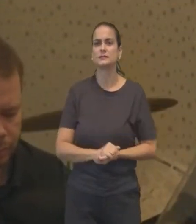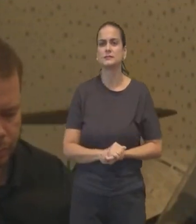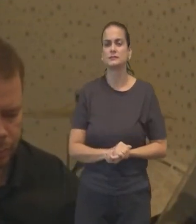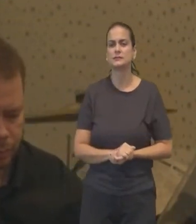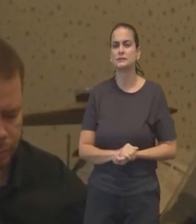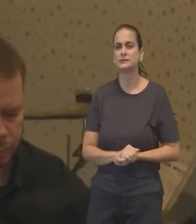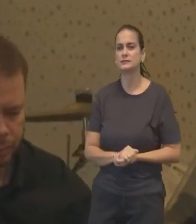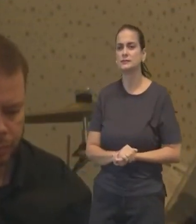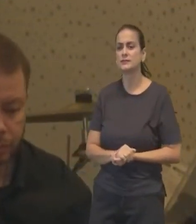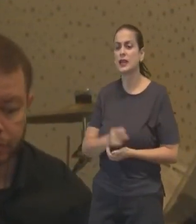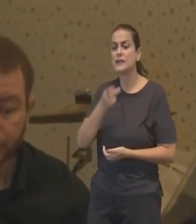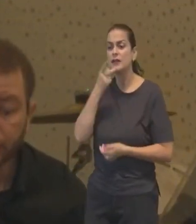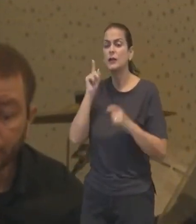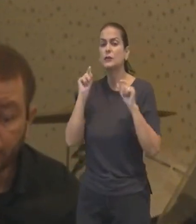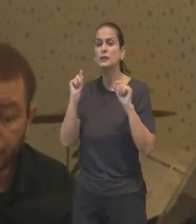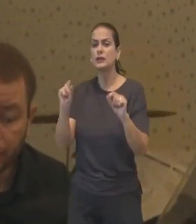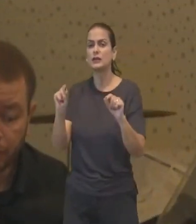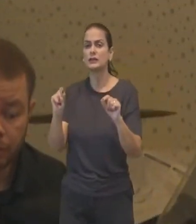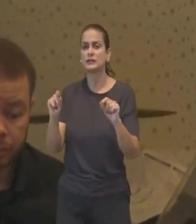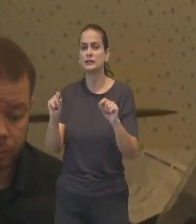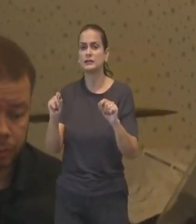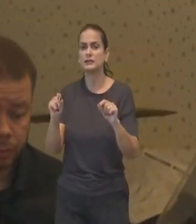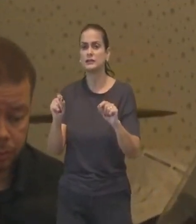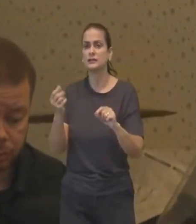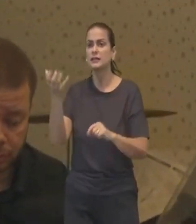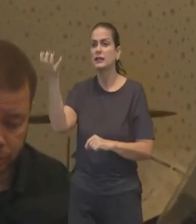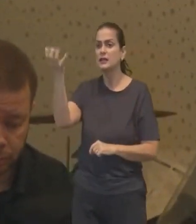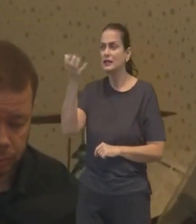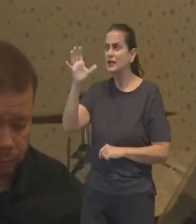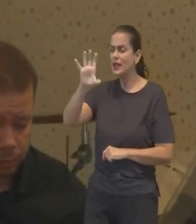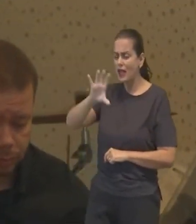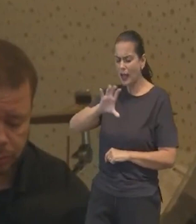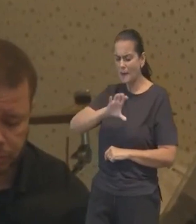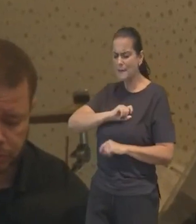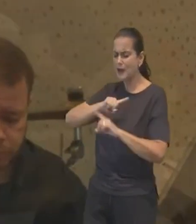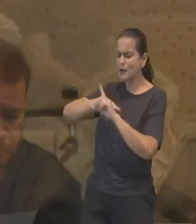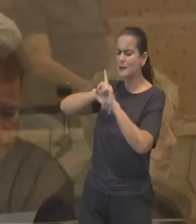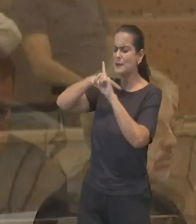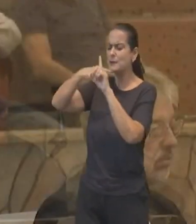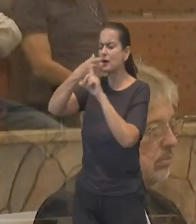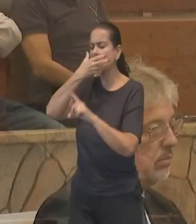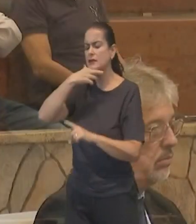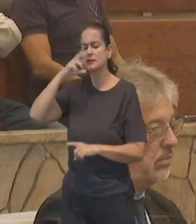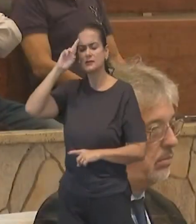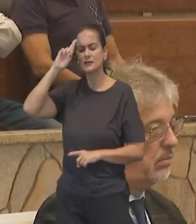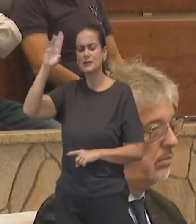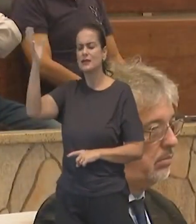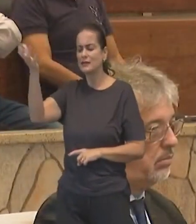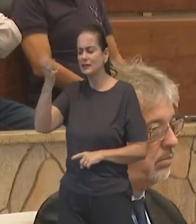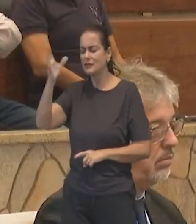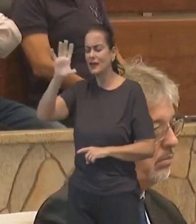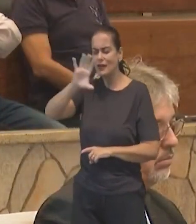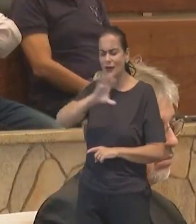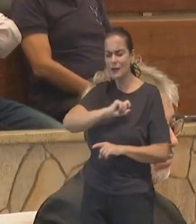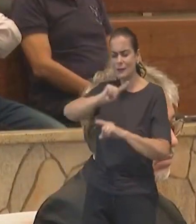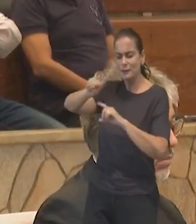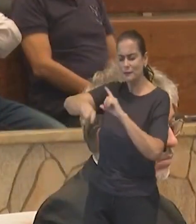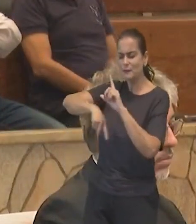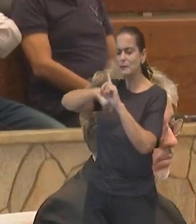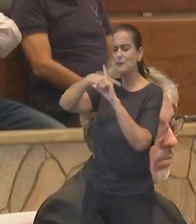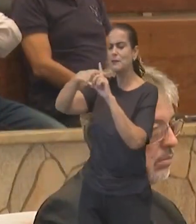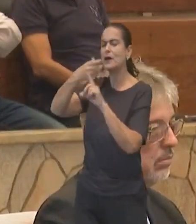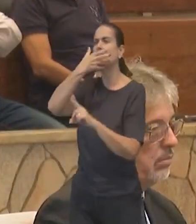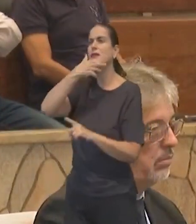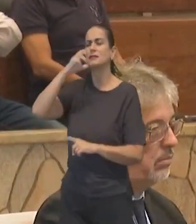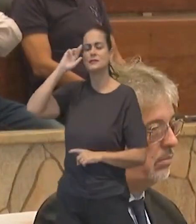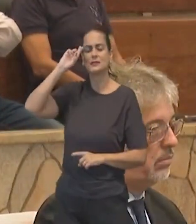Agora a gente diz assim: quero te amar mais, Senhor. Quero te amar mais,